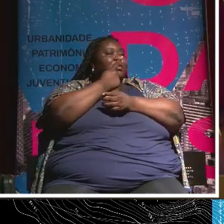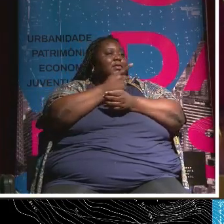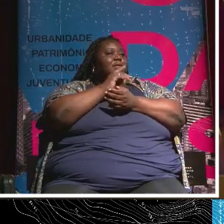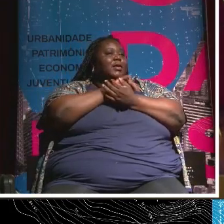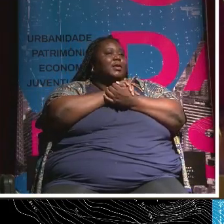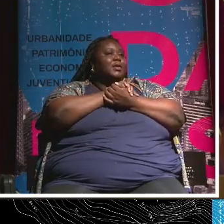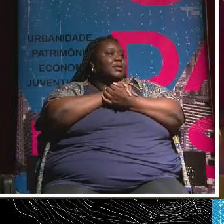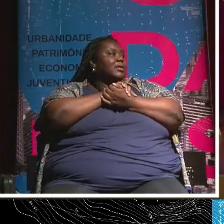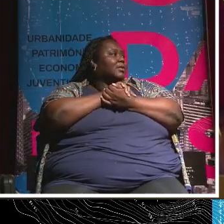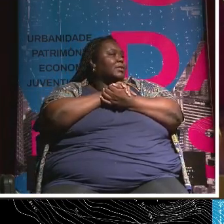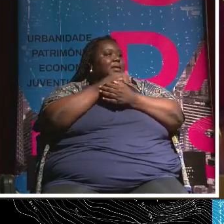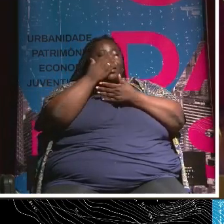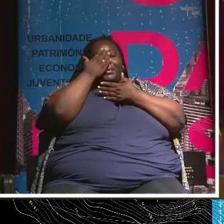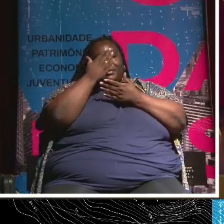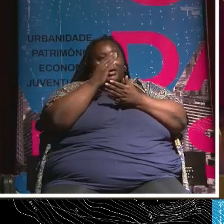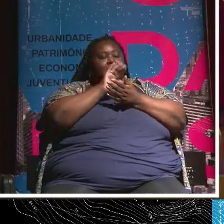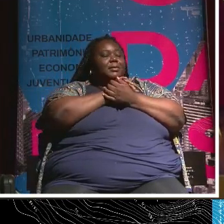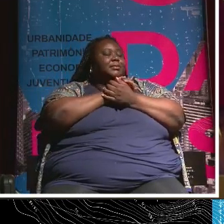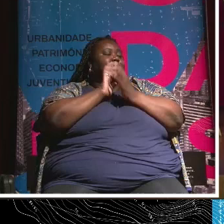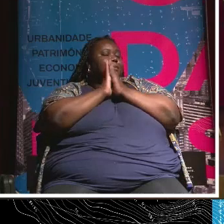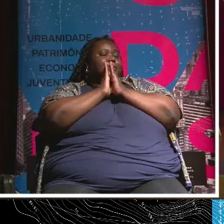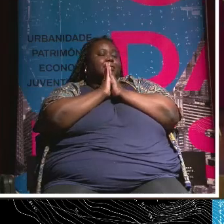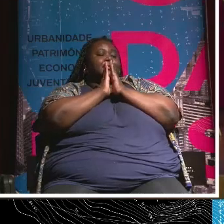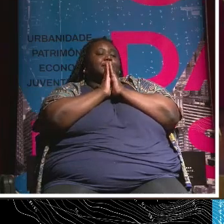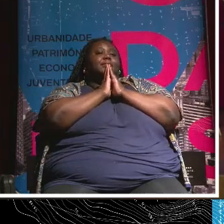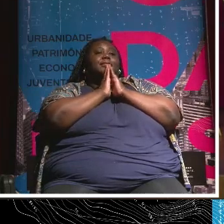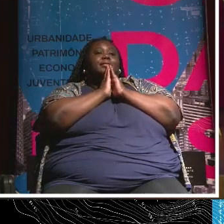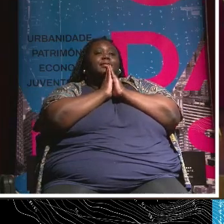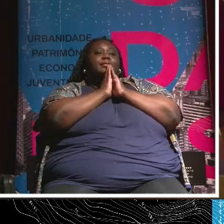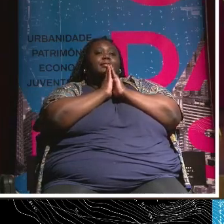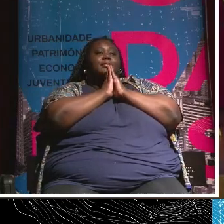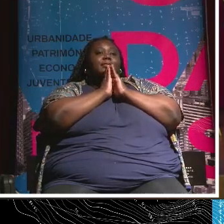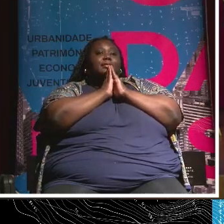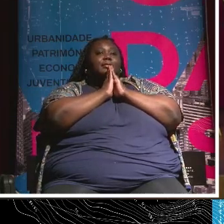isso. Obrigada. Obrigado, Roberta.